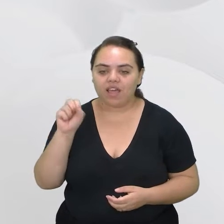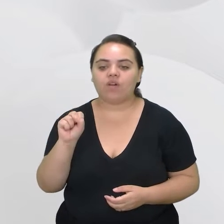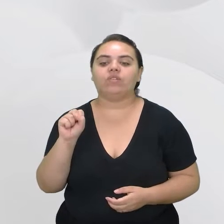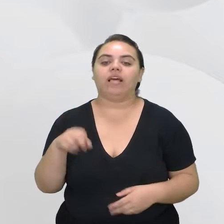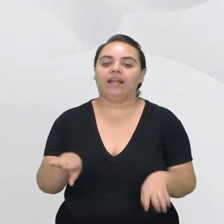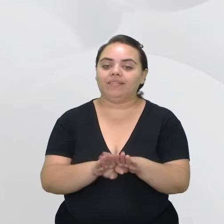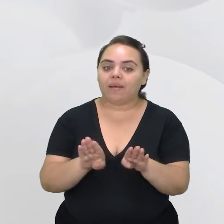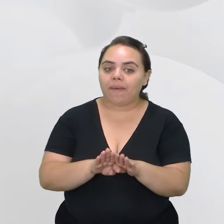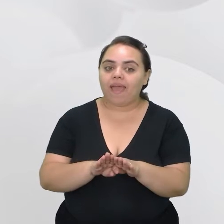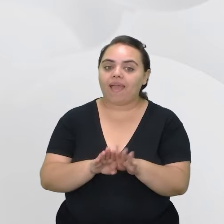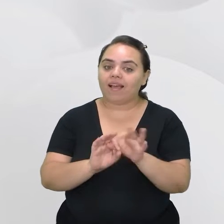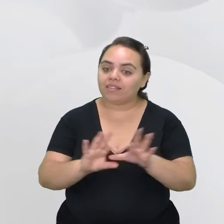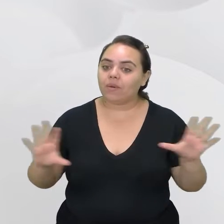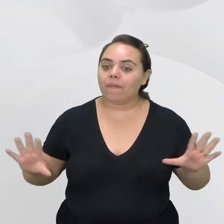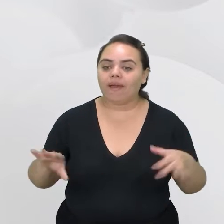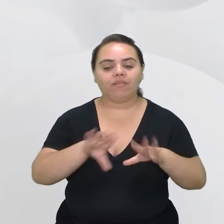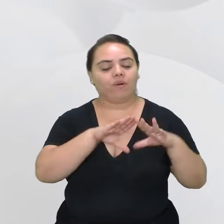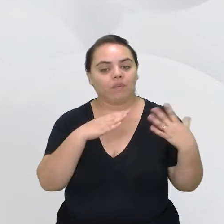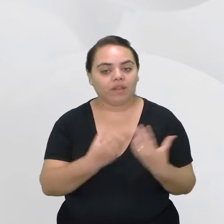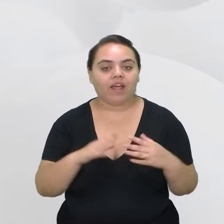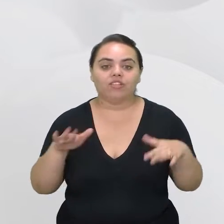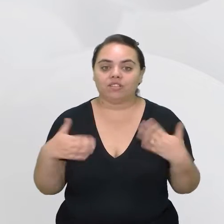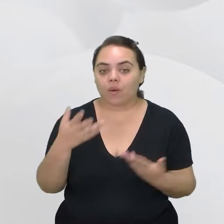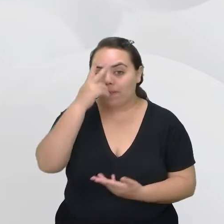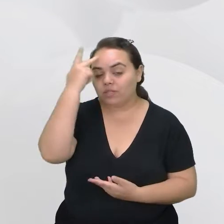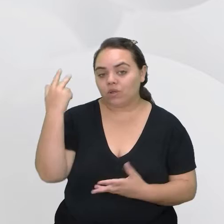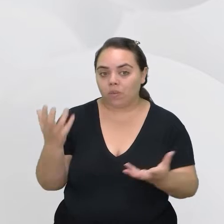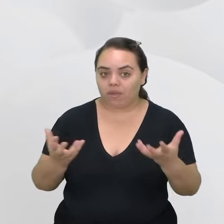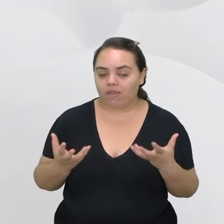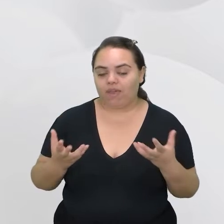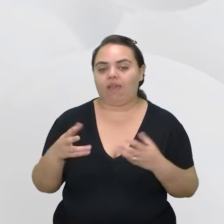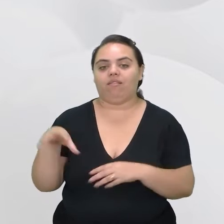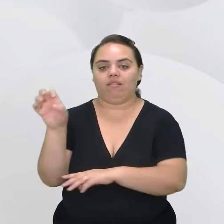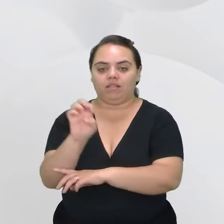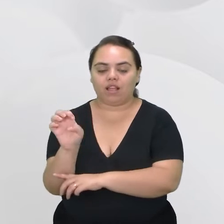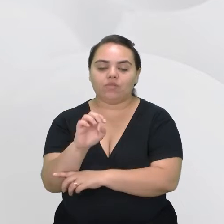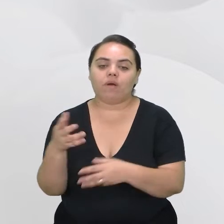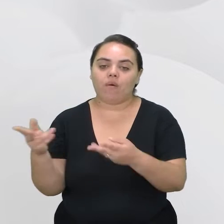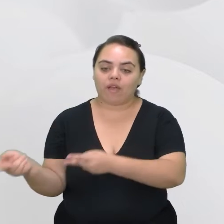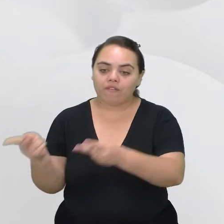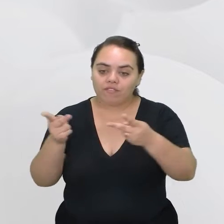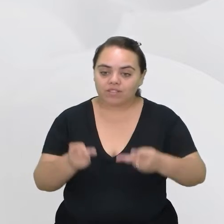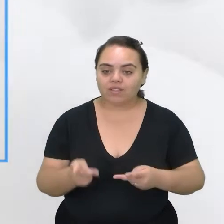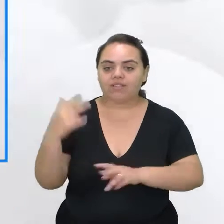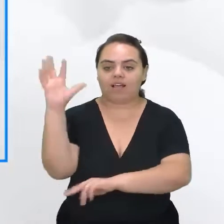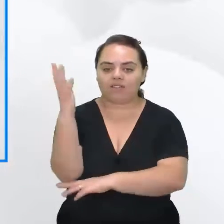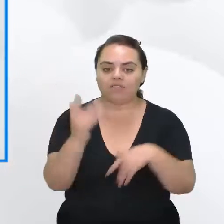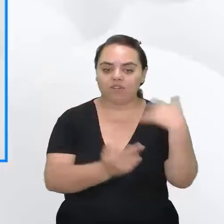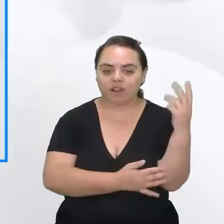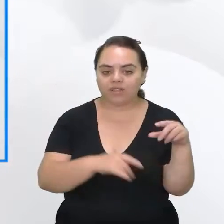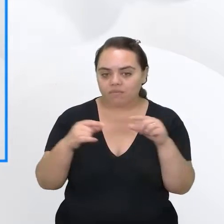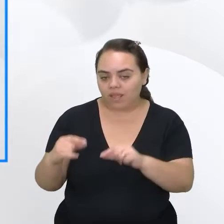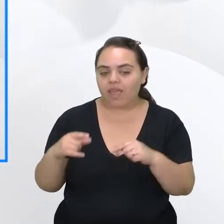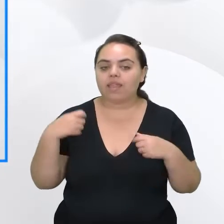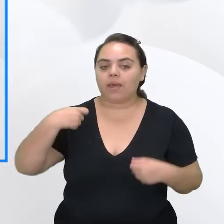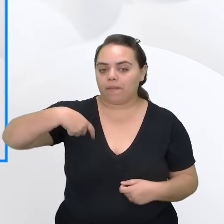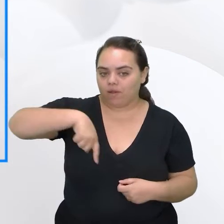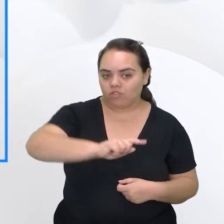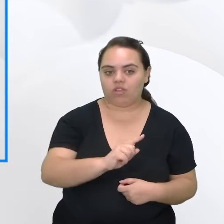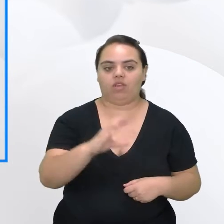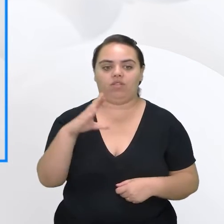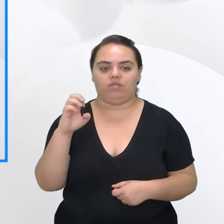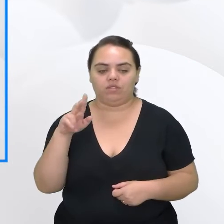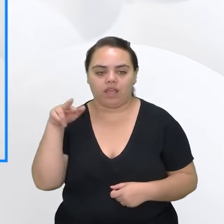céus também é que eles são abertos à comunidade. Então, quem estiver aí da rede estadual, quiser visitar uma das mini-florestas, então pode ir a um desses